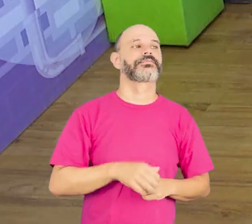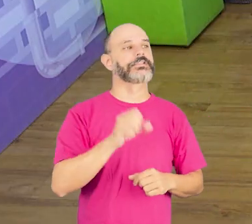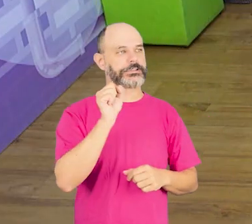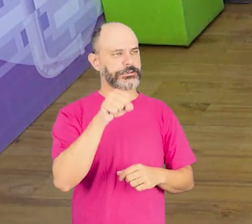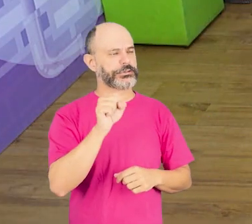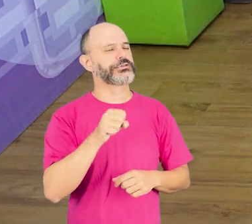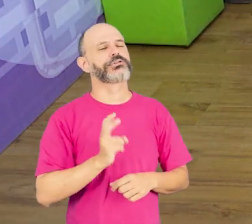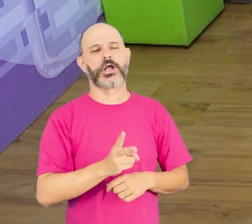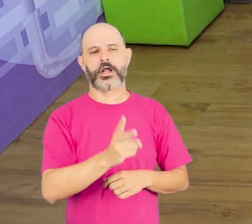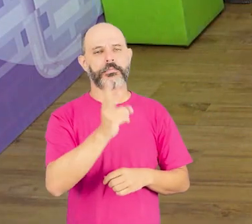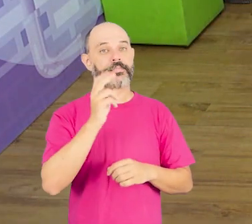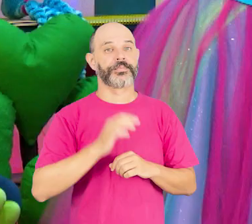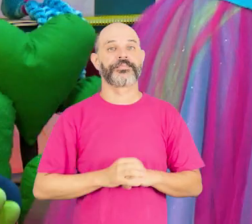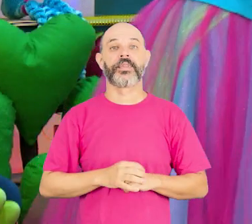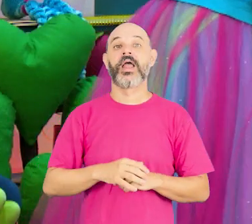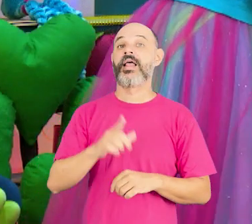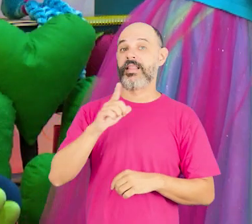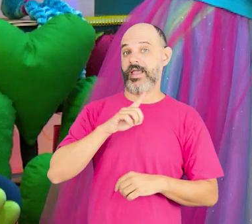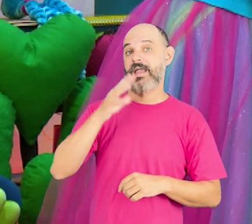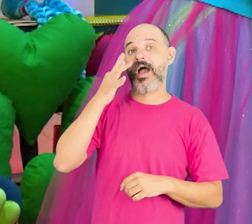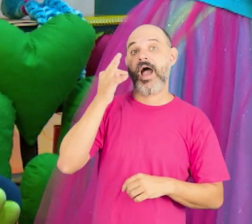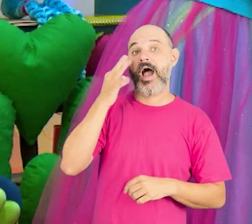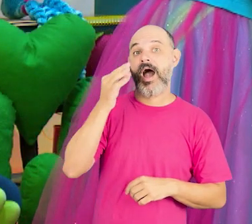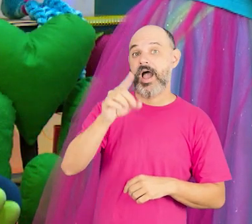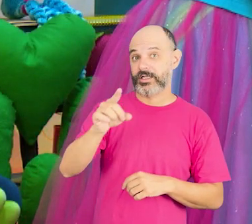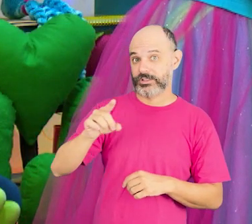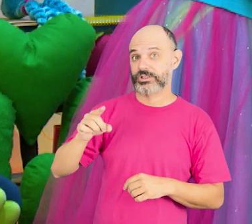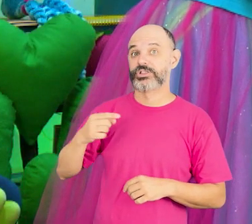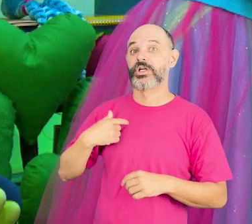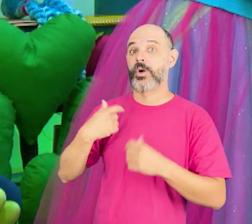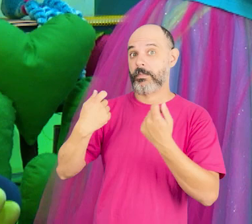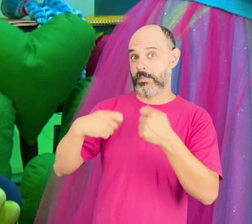E por falar em ratinhos, preciso